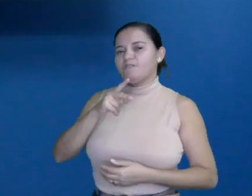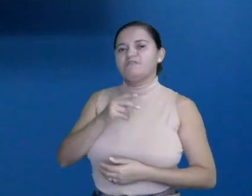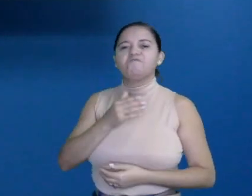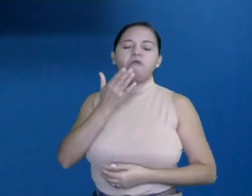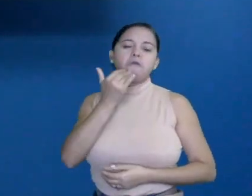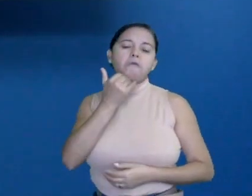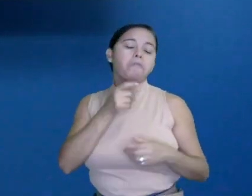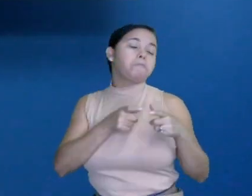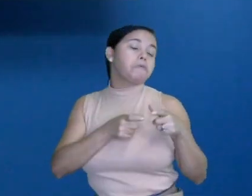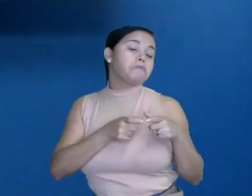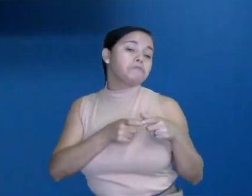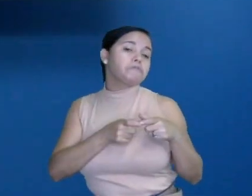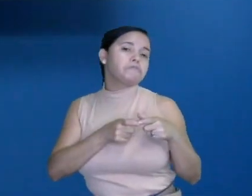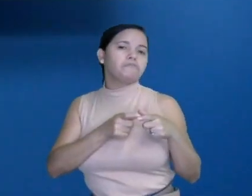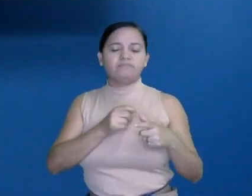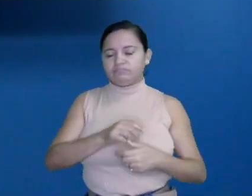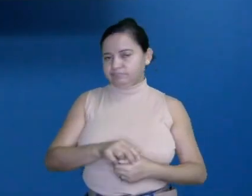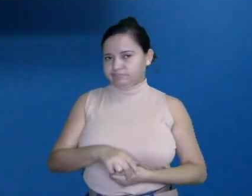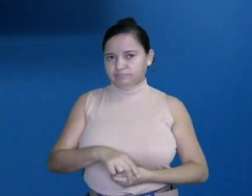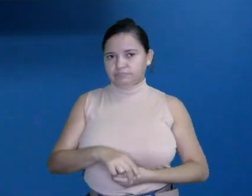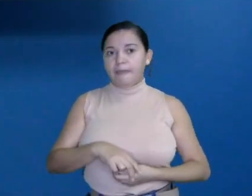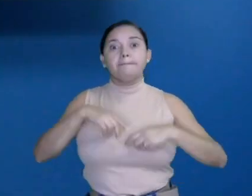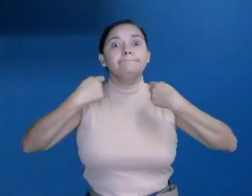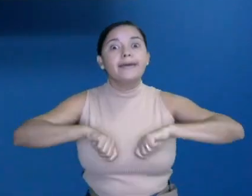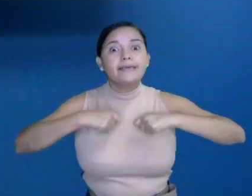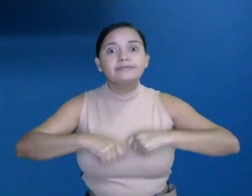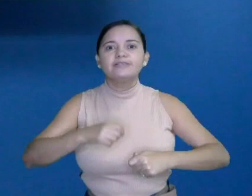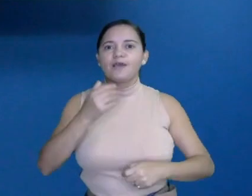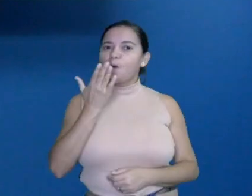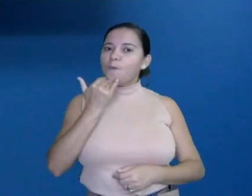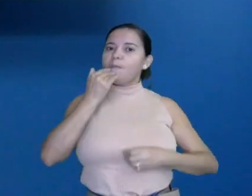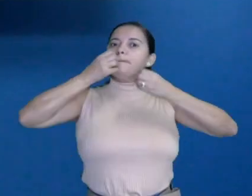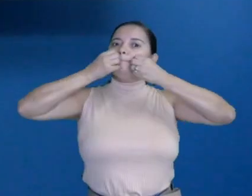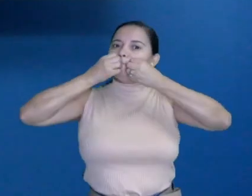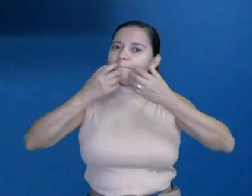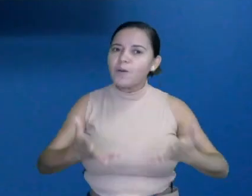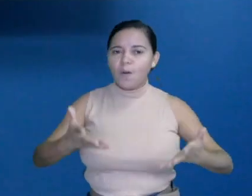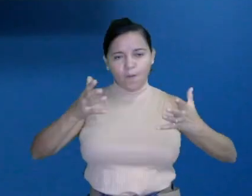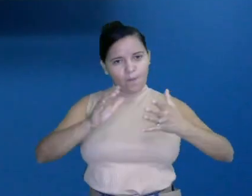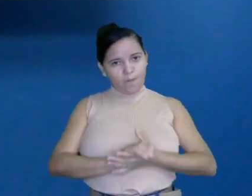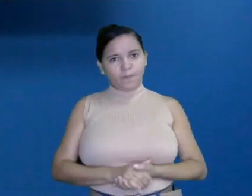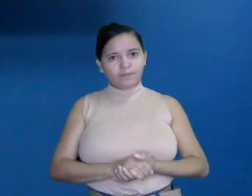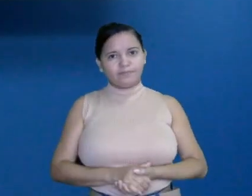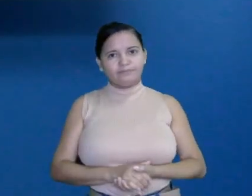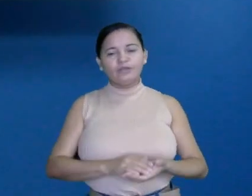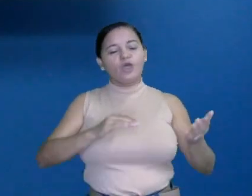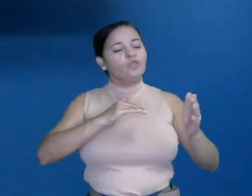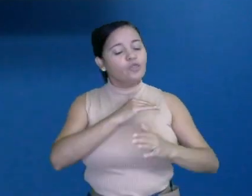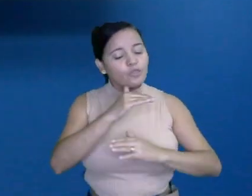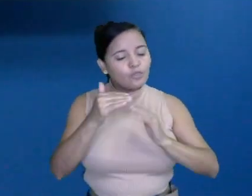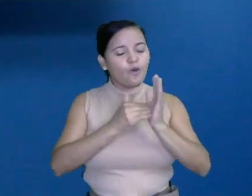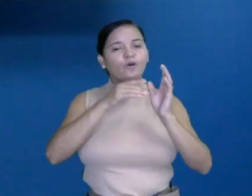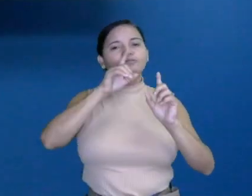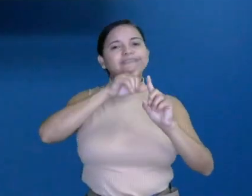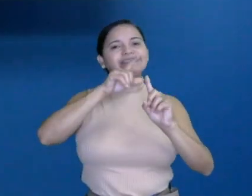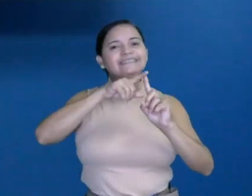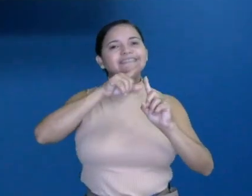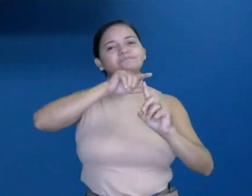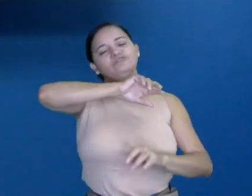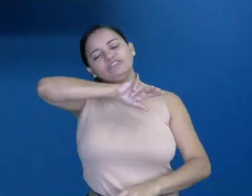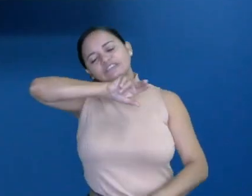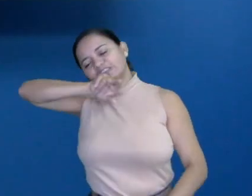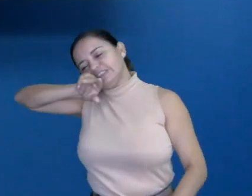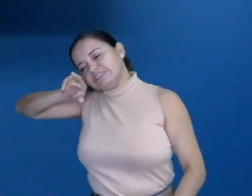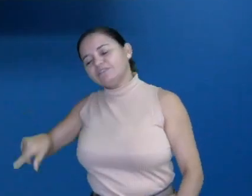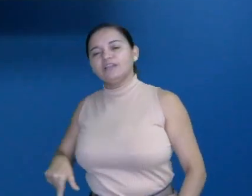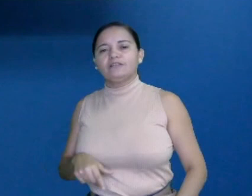bem pouquinho, né? Gente, vocês precisam comer bem, se alimentar de todos os tipos de comida. O que a mamãe colocar para